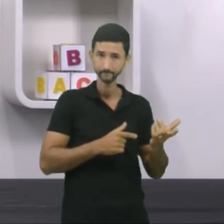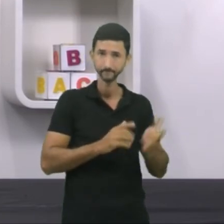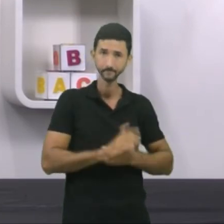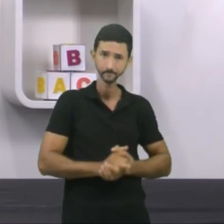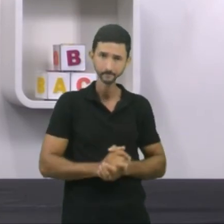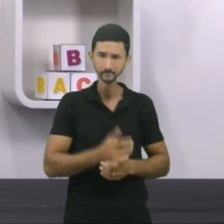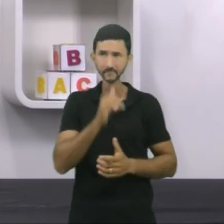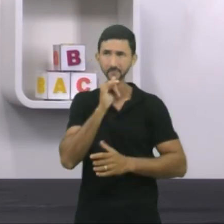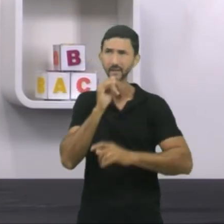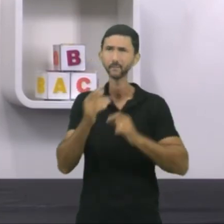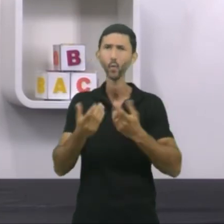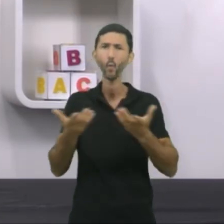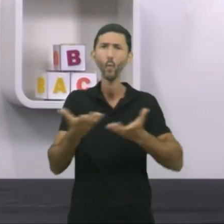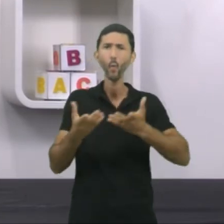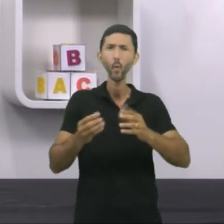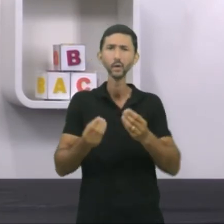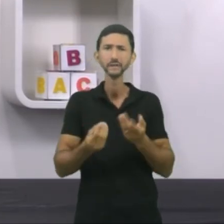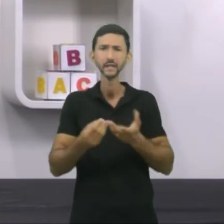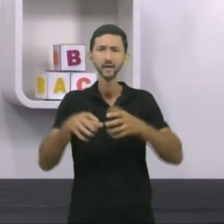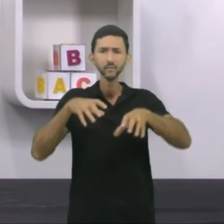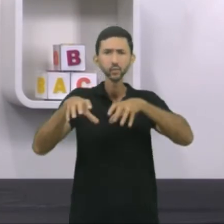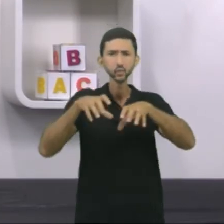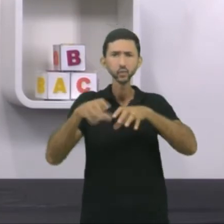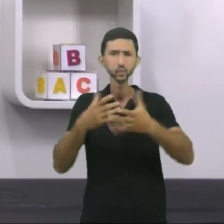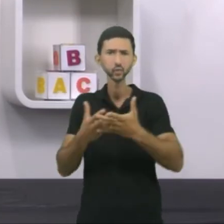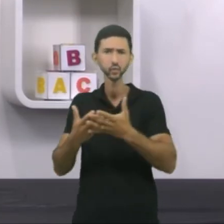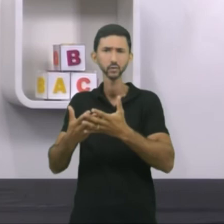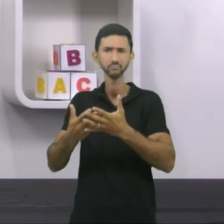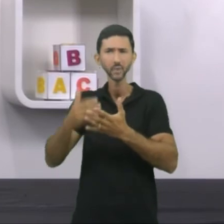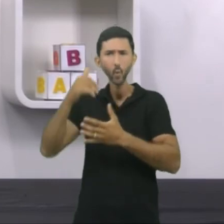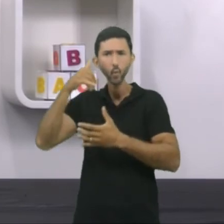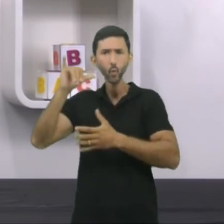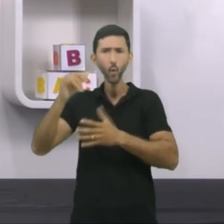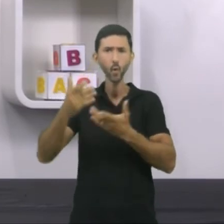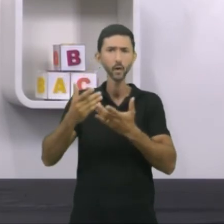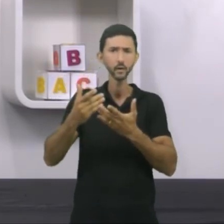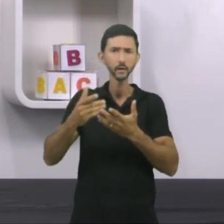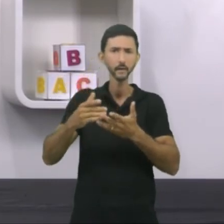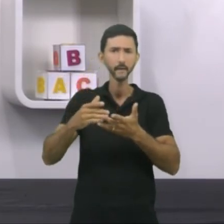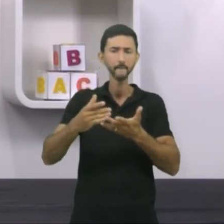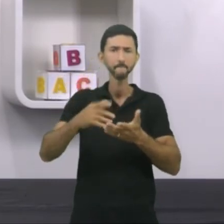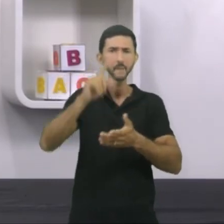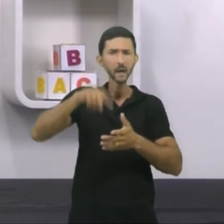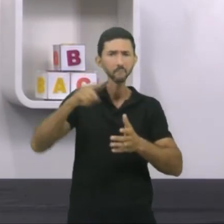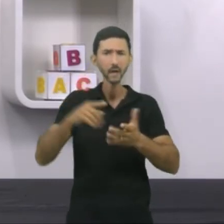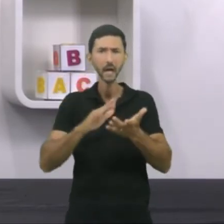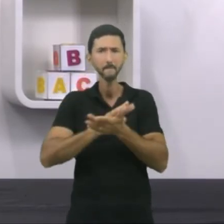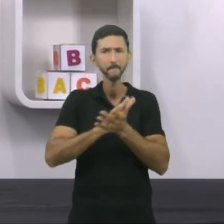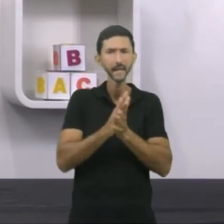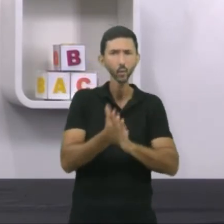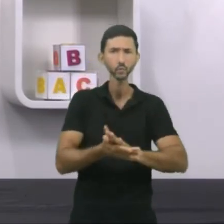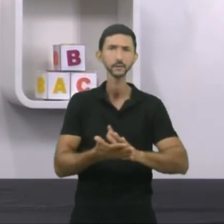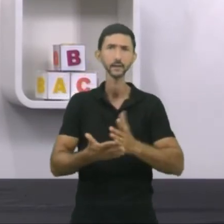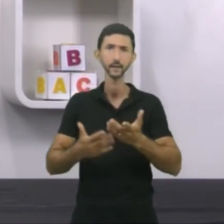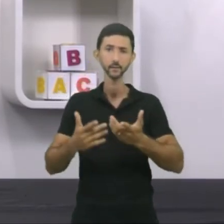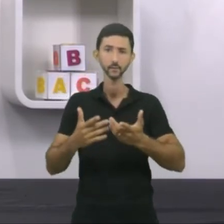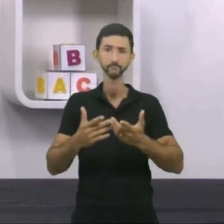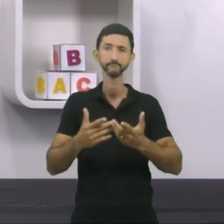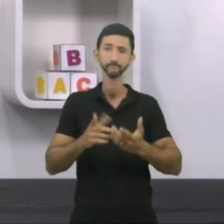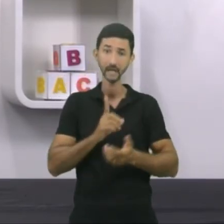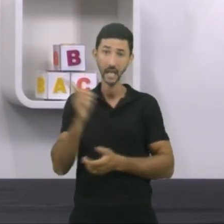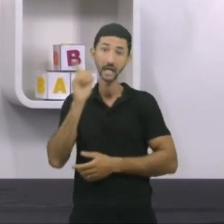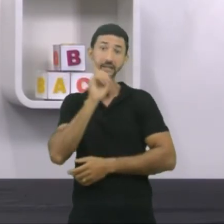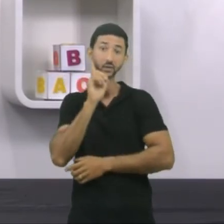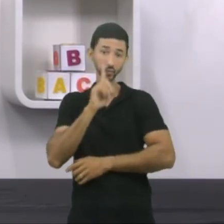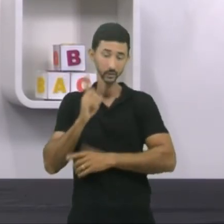Não à toa, hoje nós vivemos movimentos antirracistas. Significa que existe, então, e é latente esse racismo nos